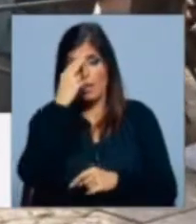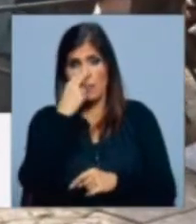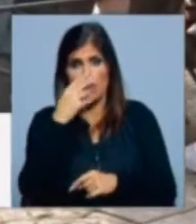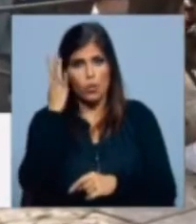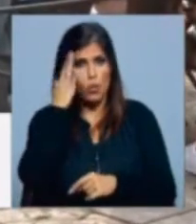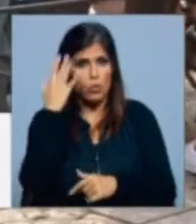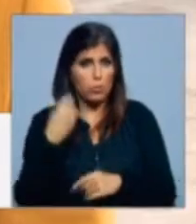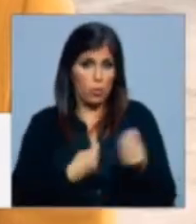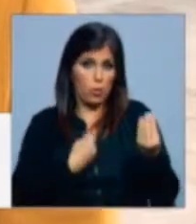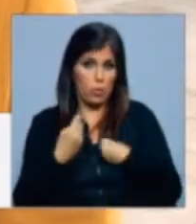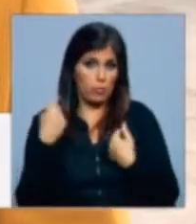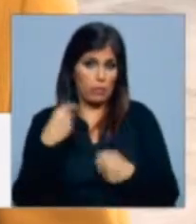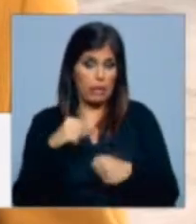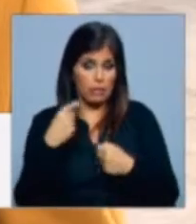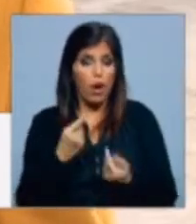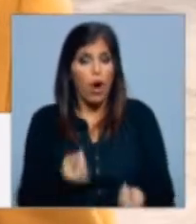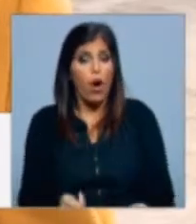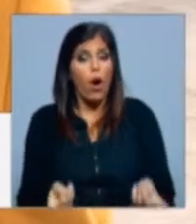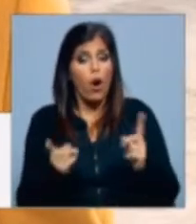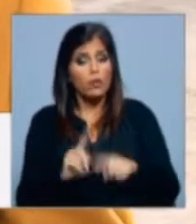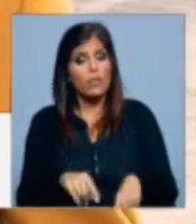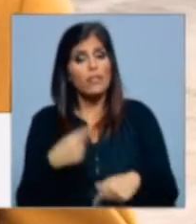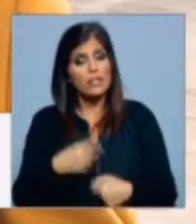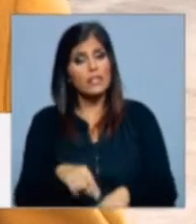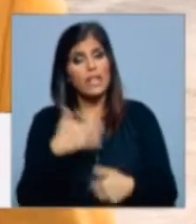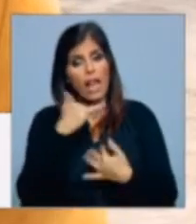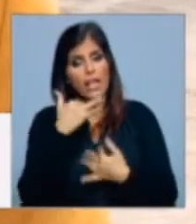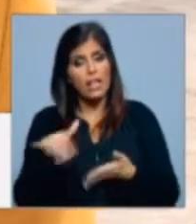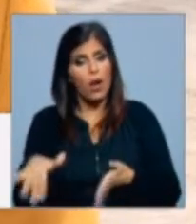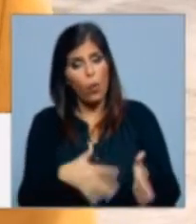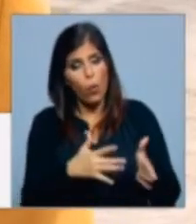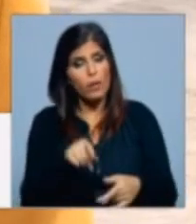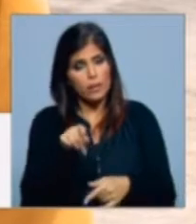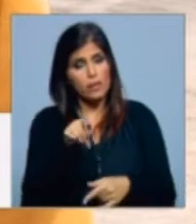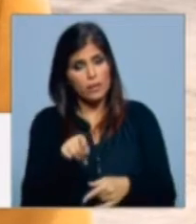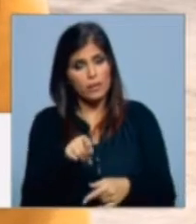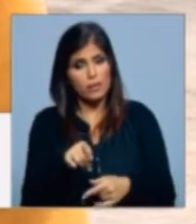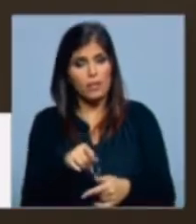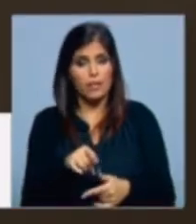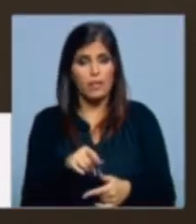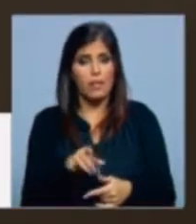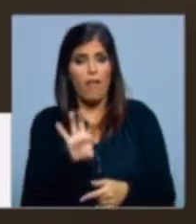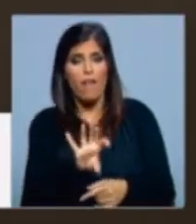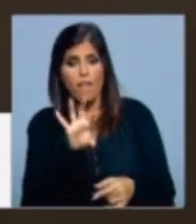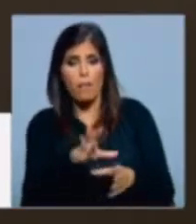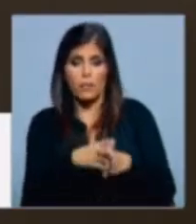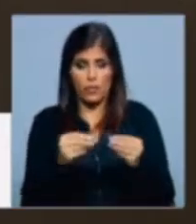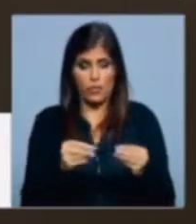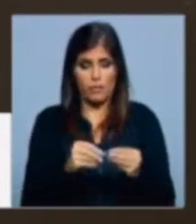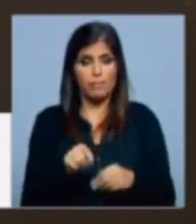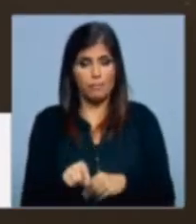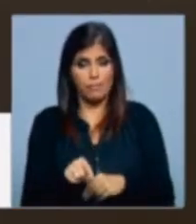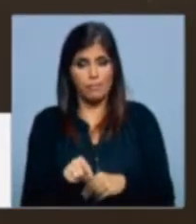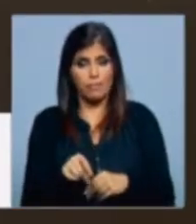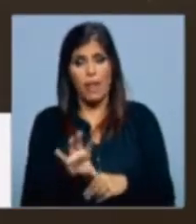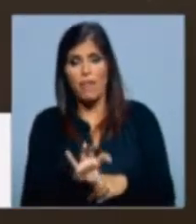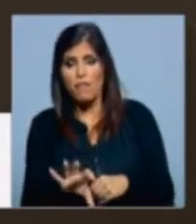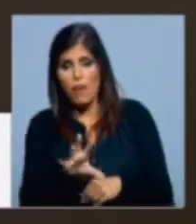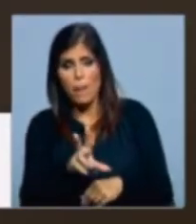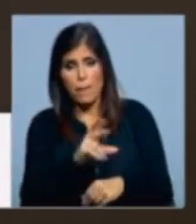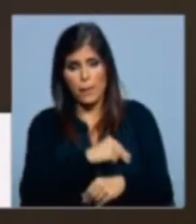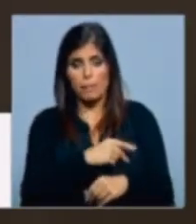preocupantes, como sabemos, voltar a ter esta alegria na rua, e estes equipamentos são obviamente também uma solução. Uma solução que foi distinguida